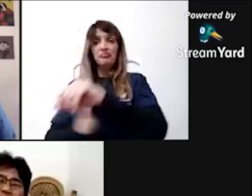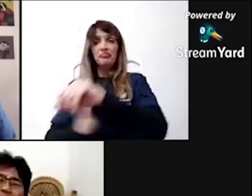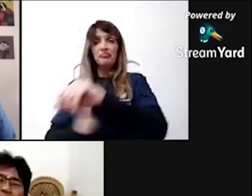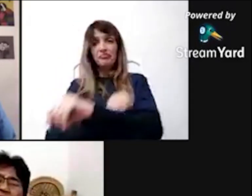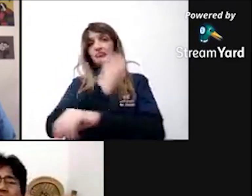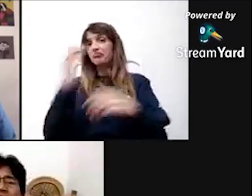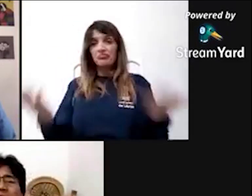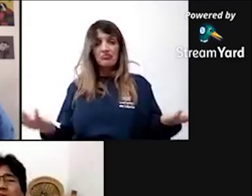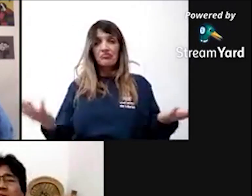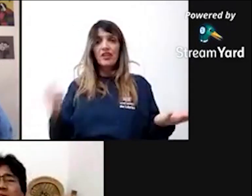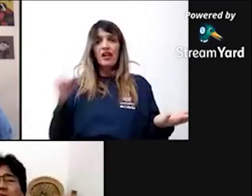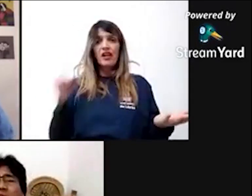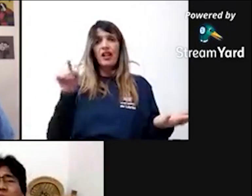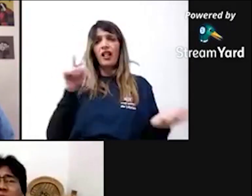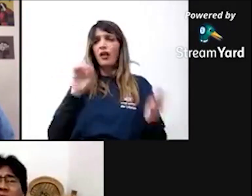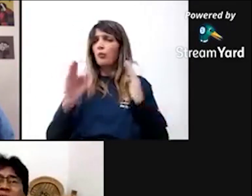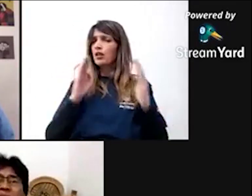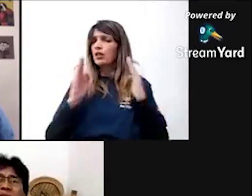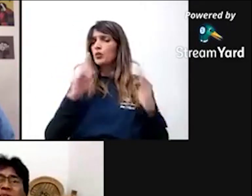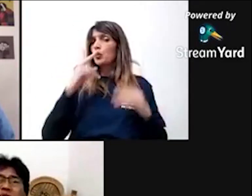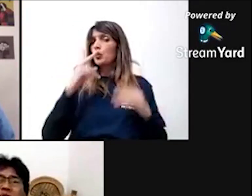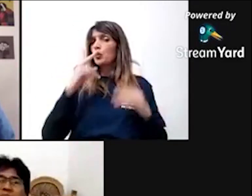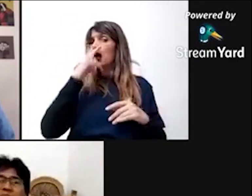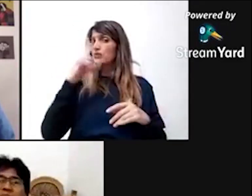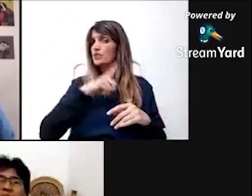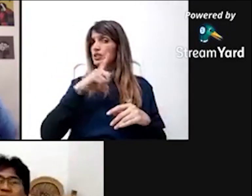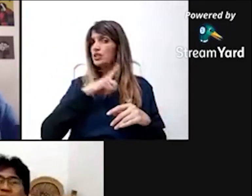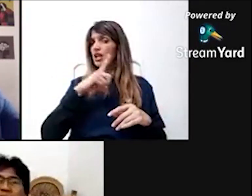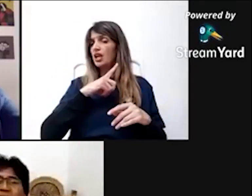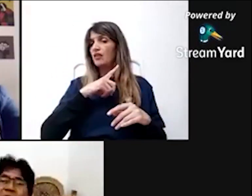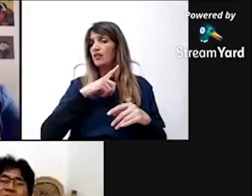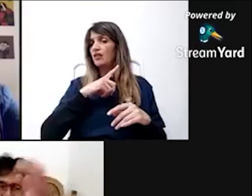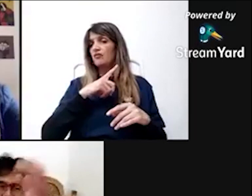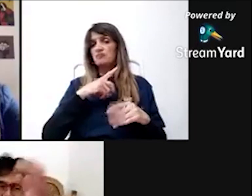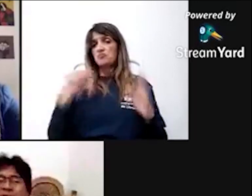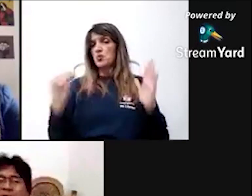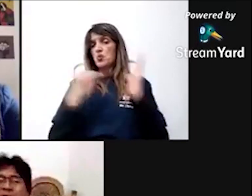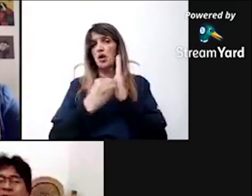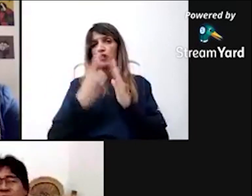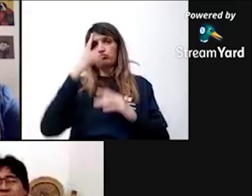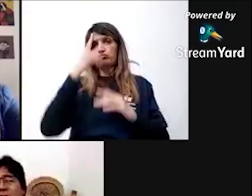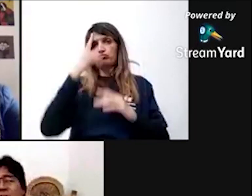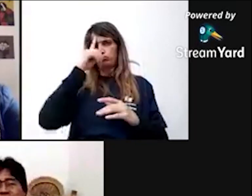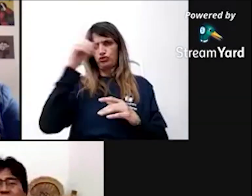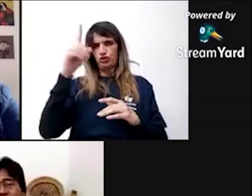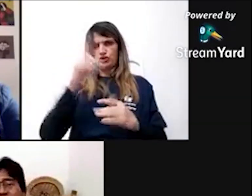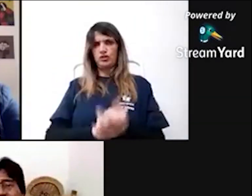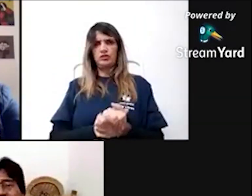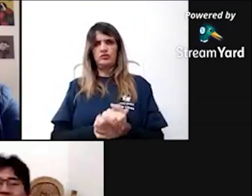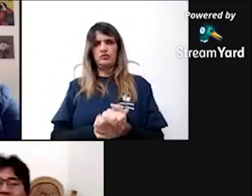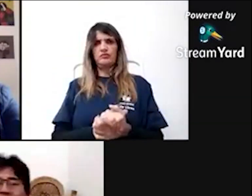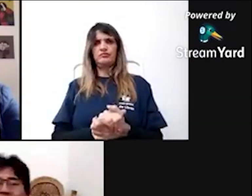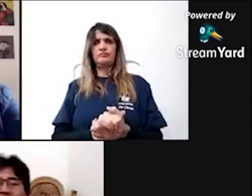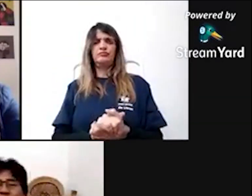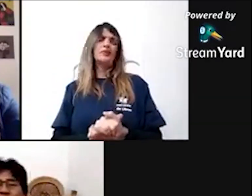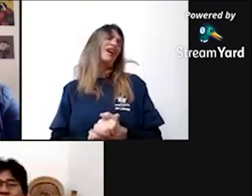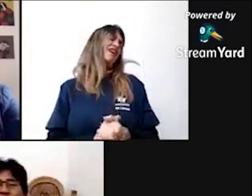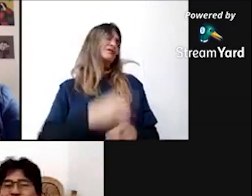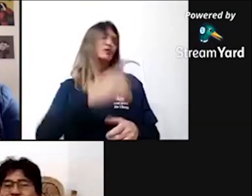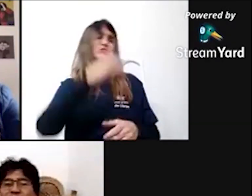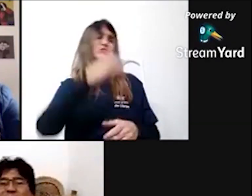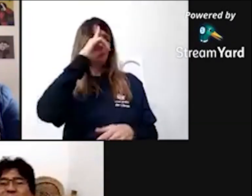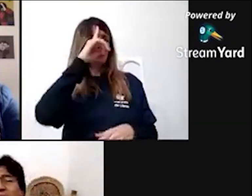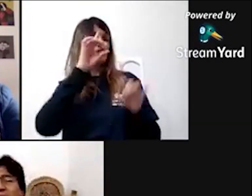naquele momento houve uma necessidade de se marcar. Bom, vamos colocar esse dia para esses caras? Pelo menos a gente marca para a escola